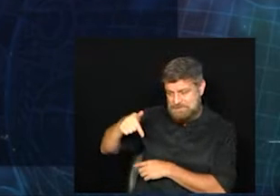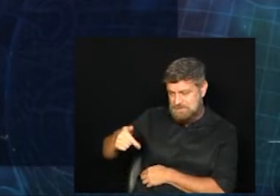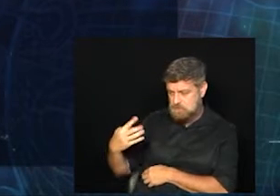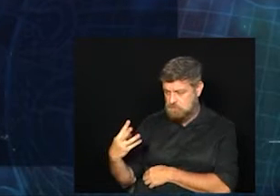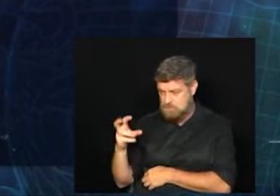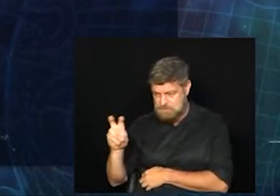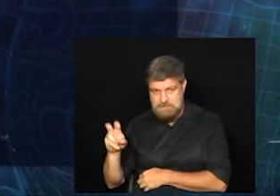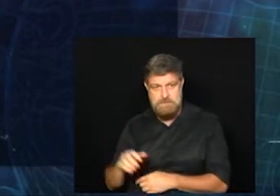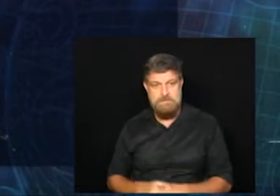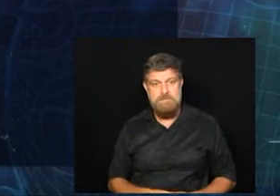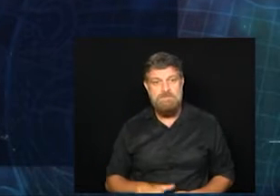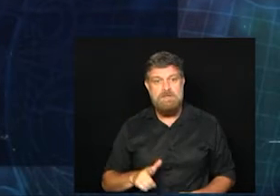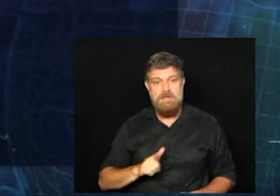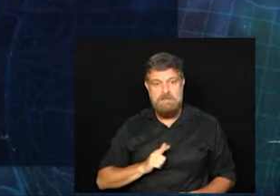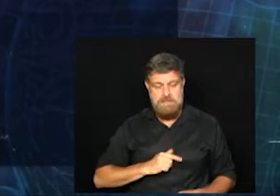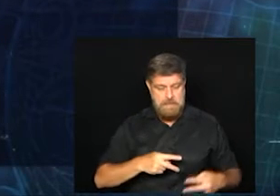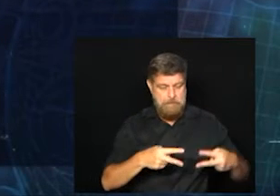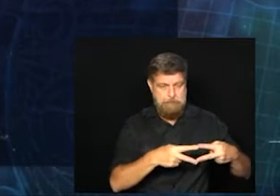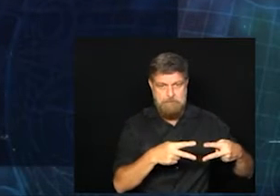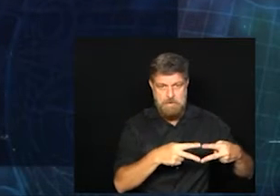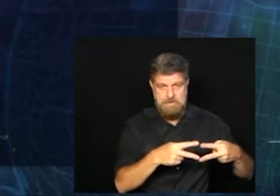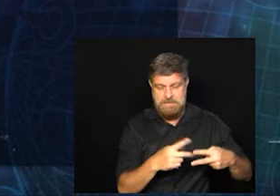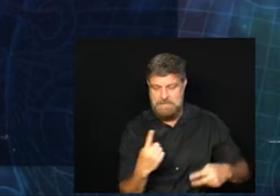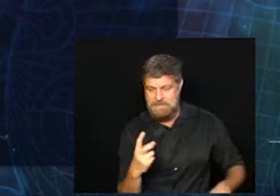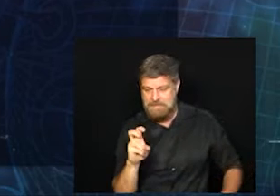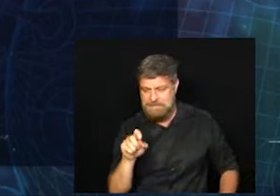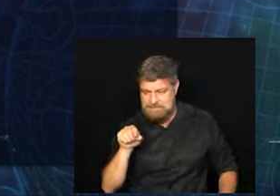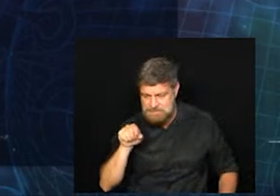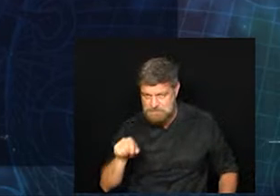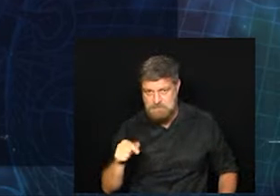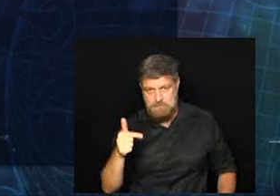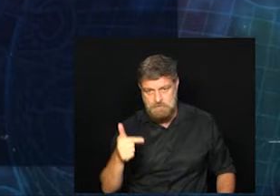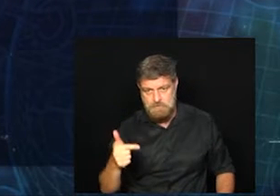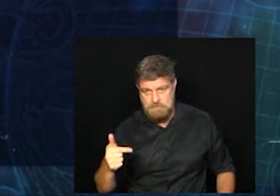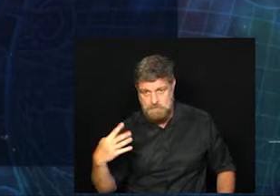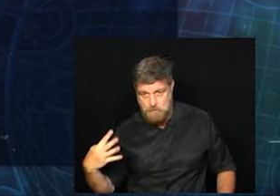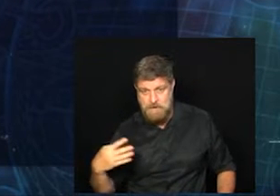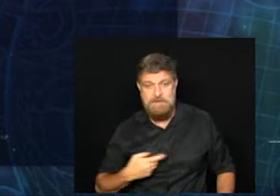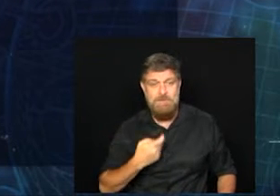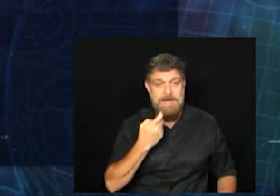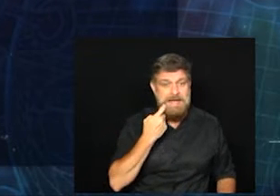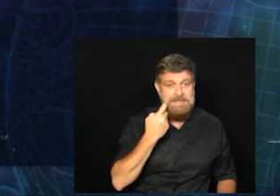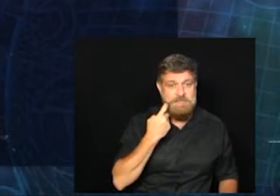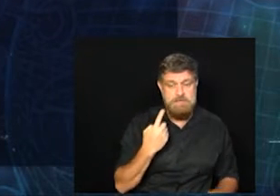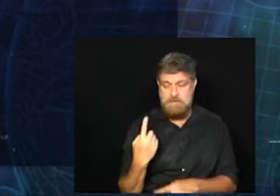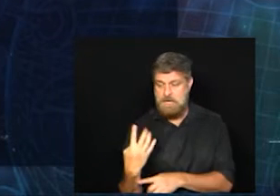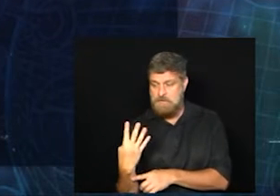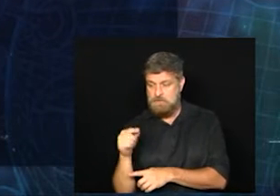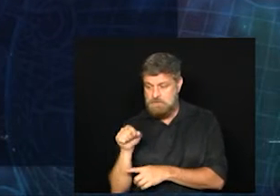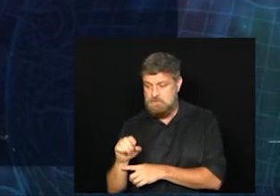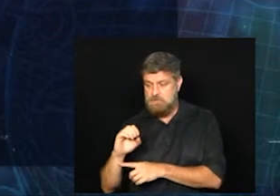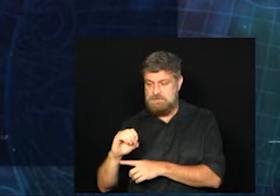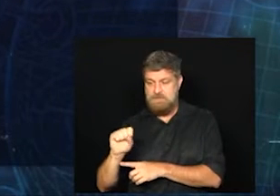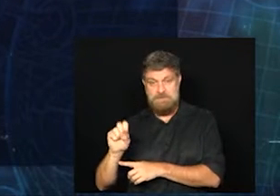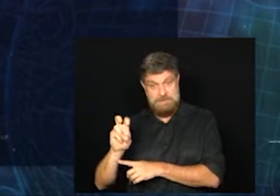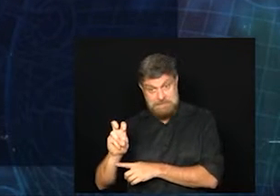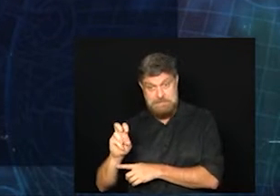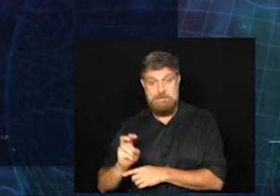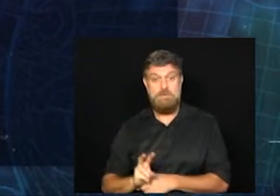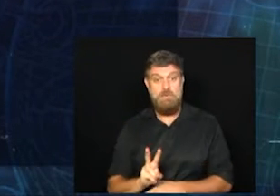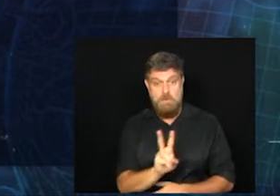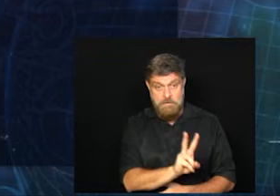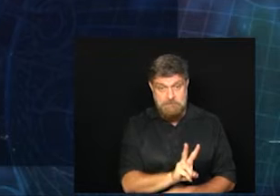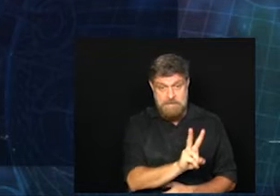22.745. Aí nós temos Paulínia com 15.224, Itatiba 14.085, Valinhos